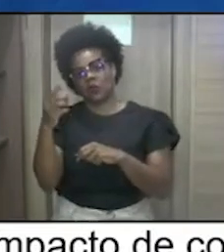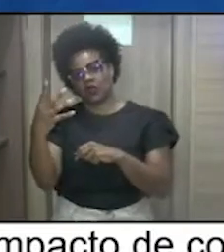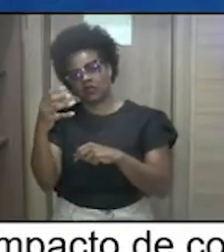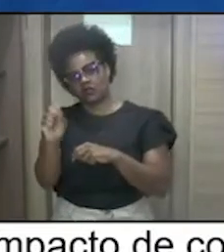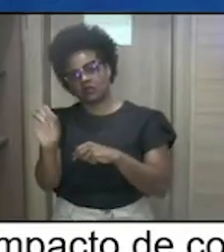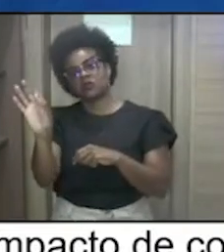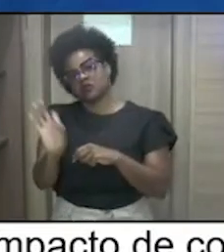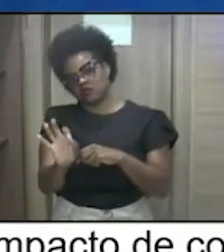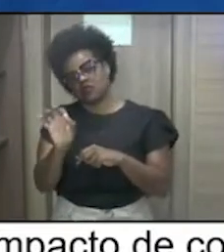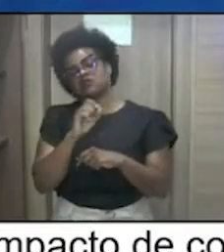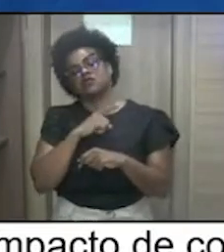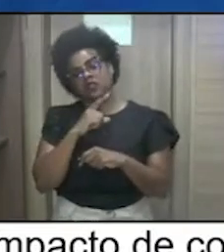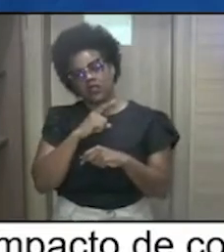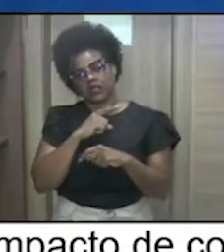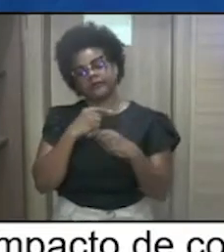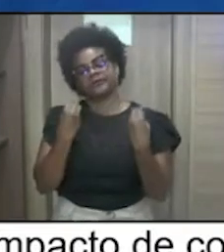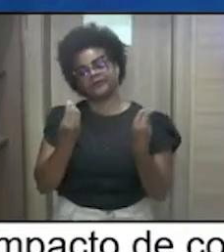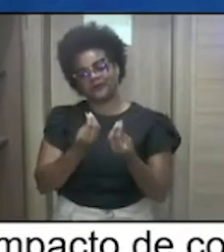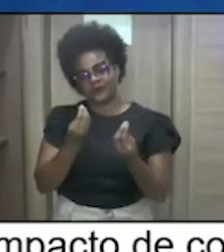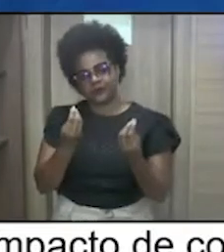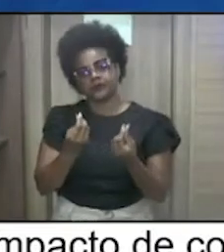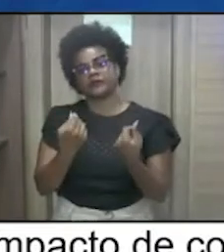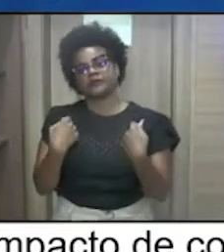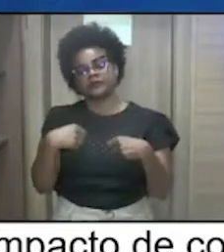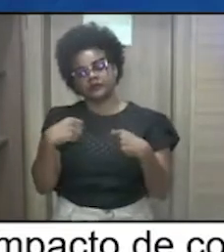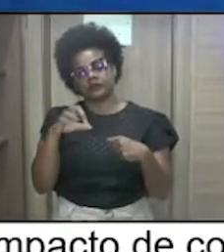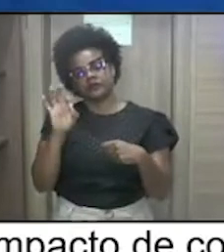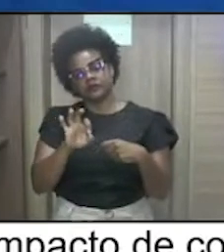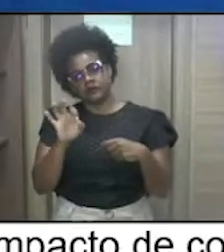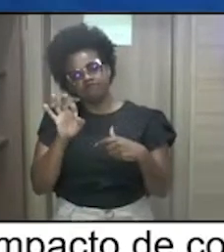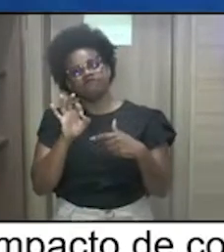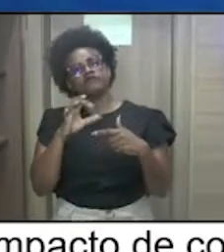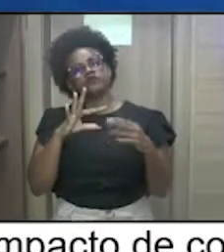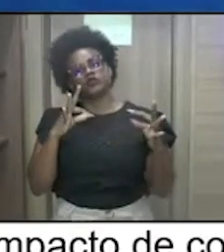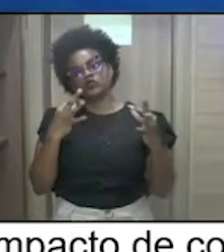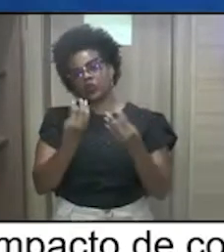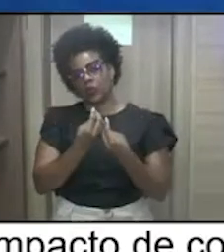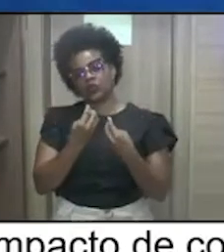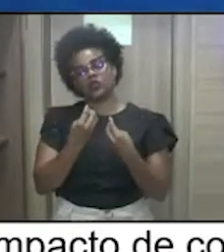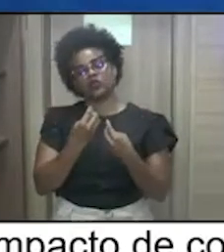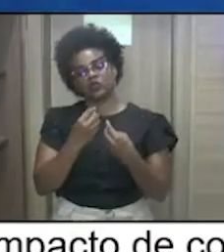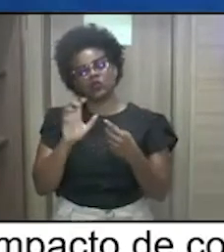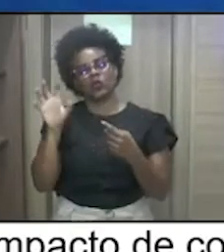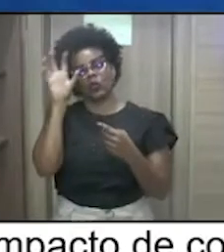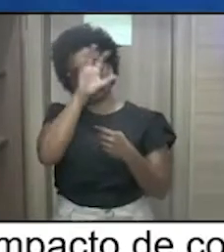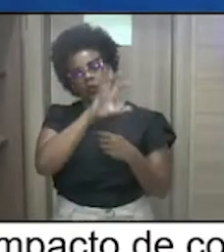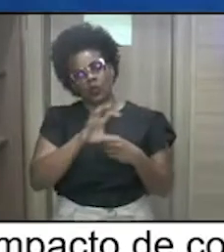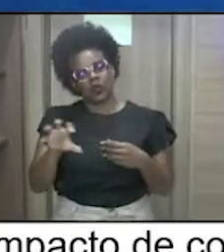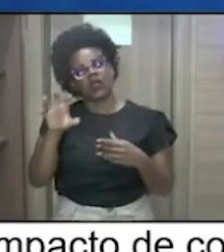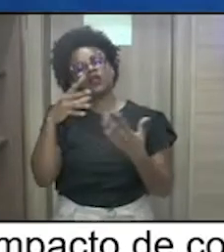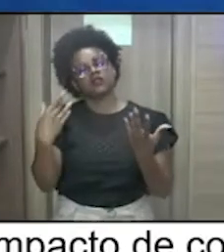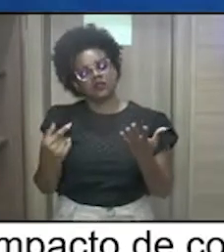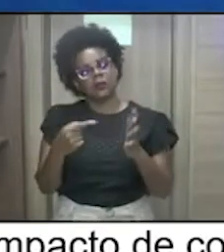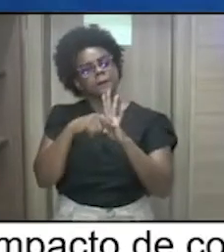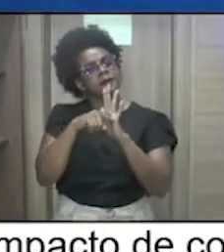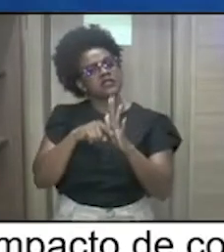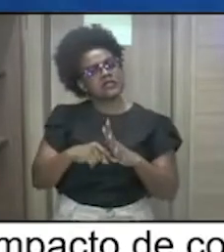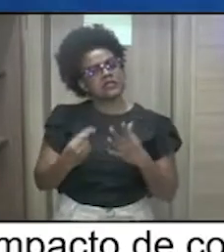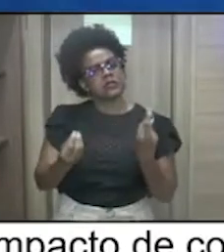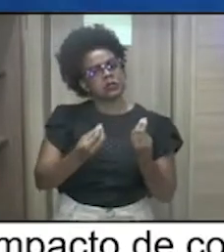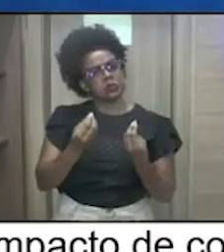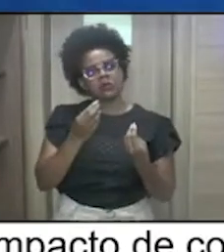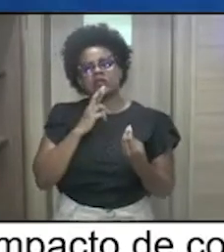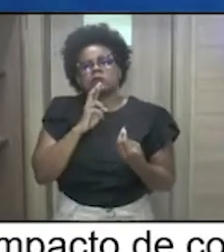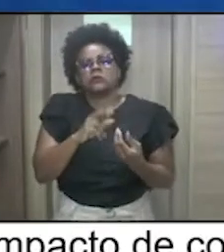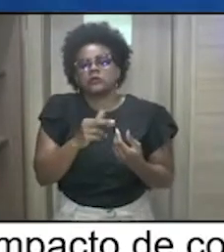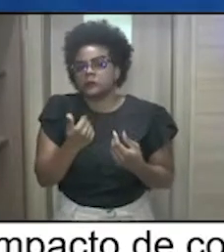36,48% são aqueles edentos com percentual semelhante em todas as regiões. Essa é uma questão de pesquisa que eu também preciso responder e não tenho